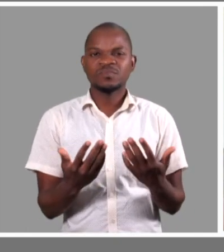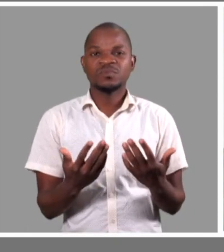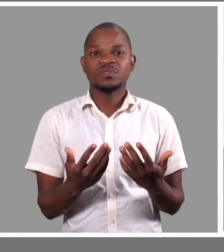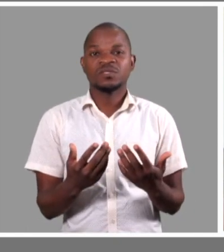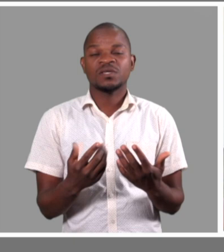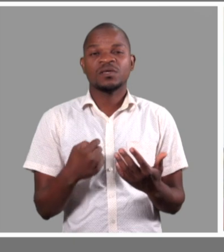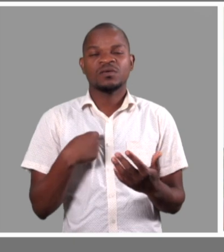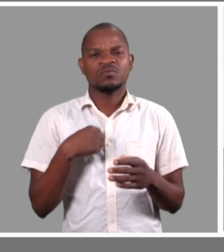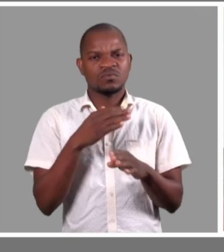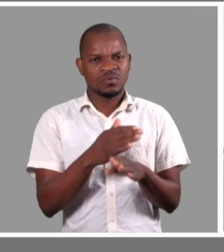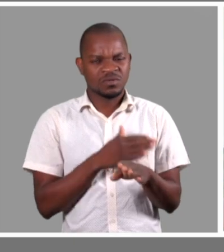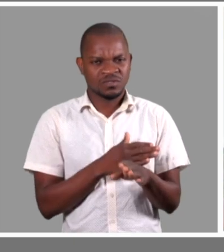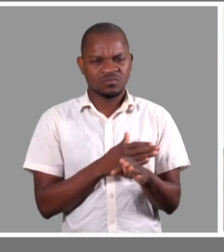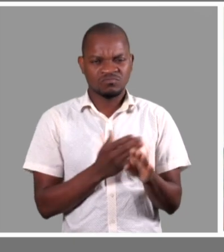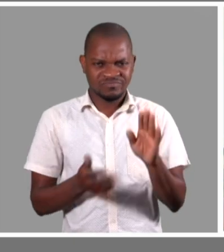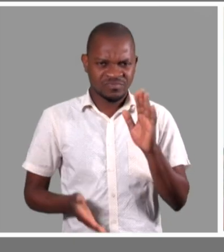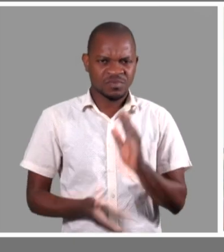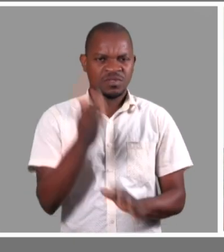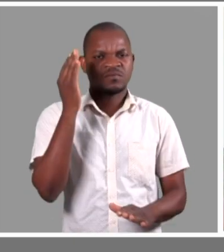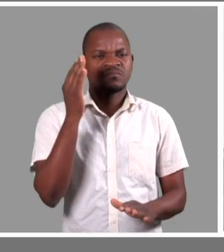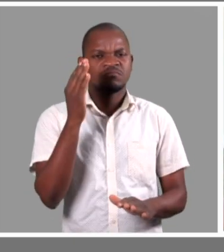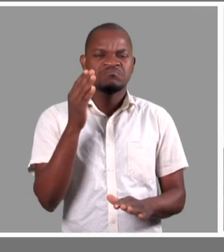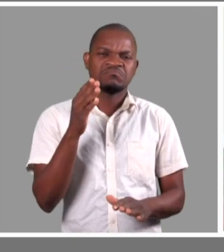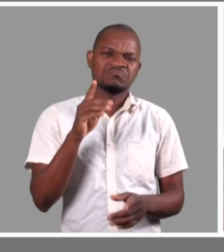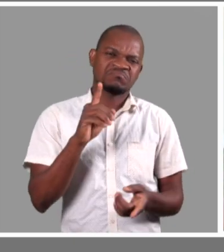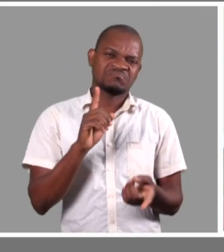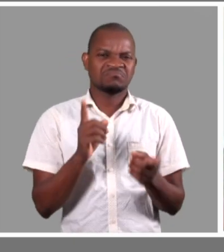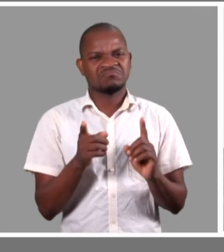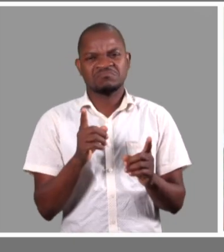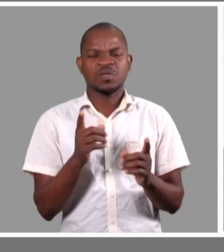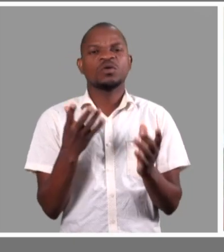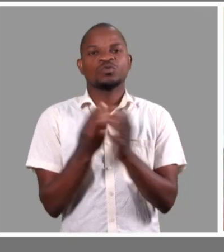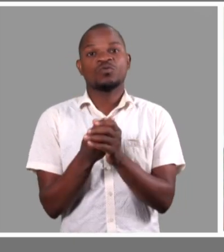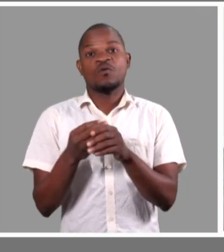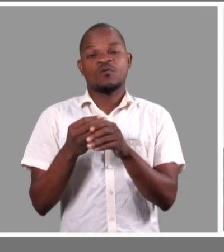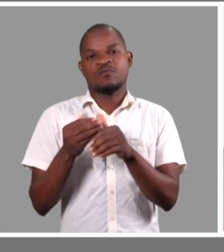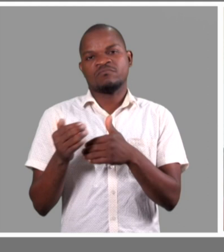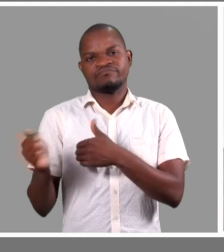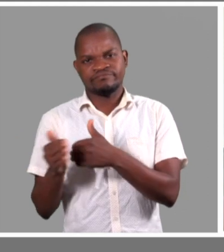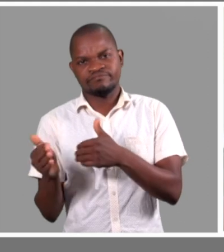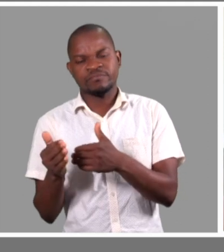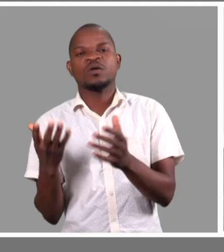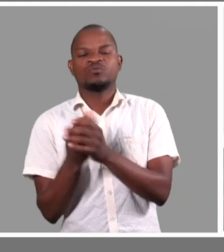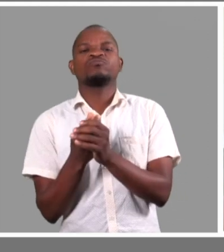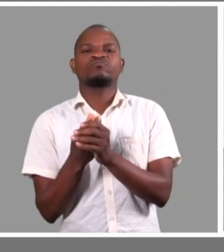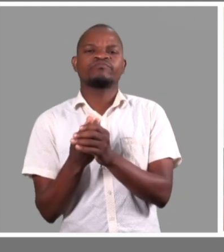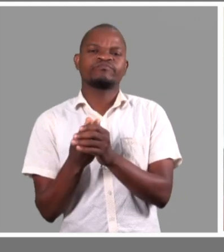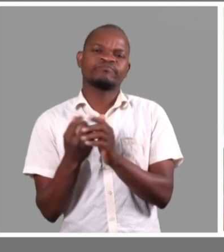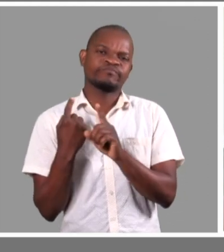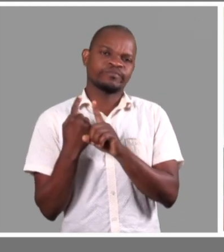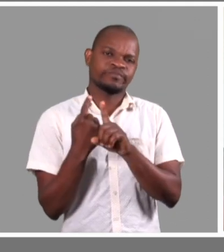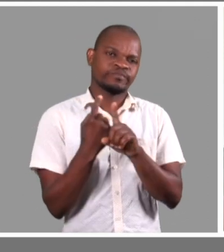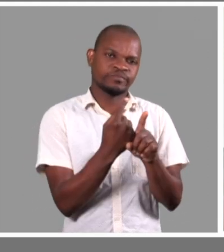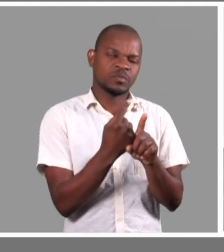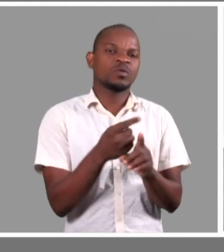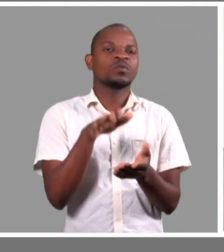porque eu saía daqui, às vezes com um vizinho, até a baixa,